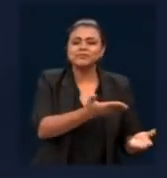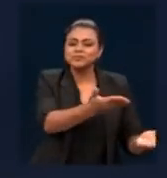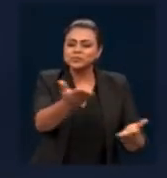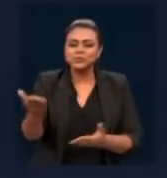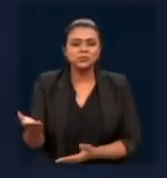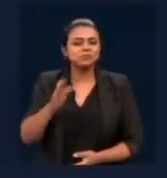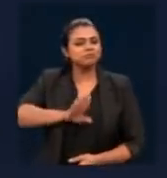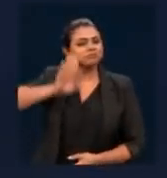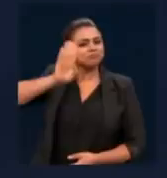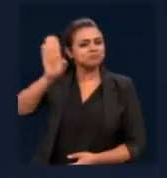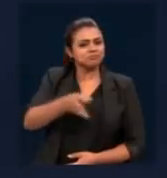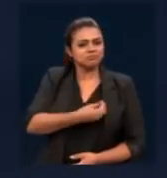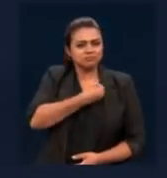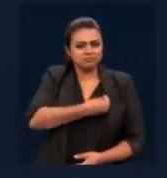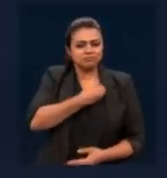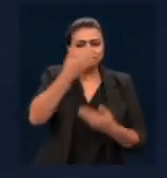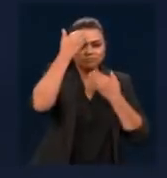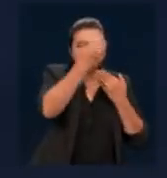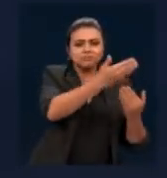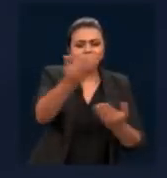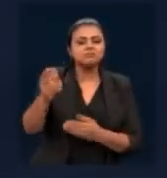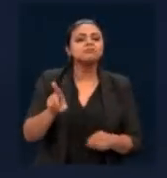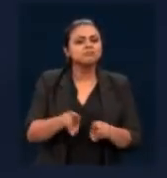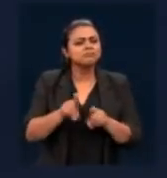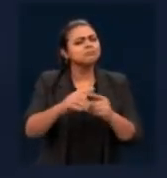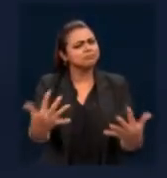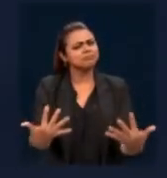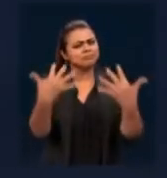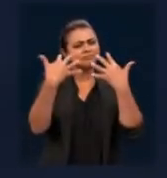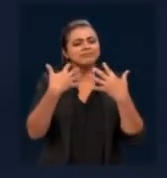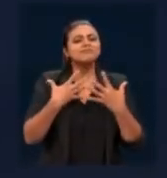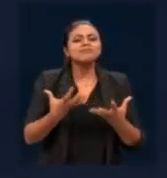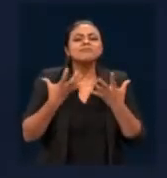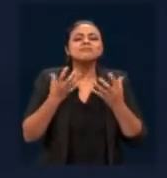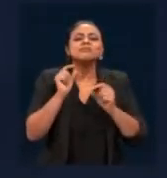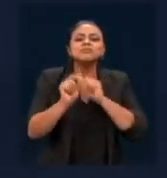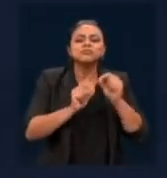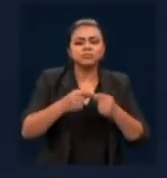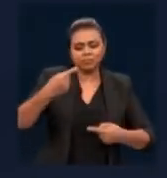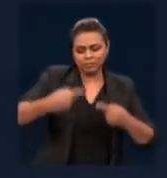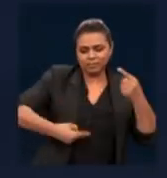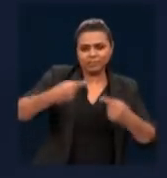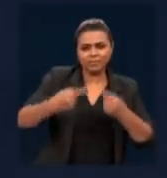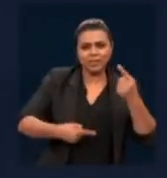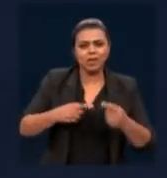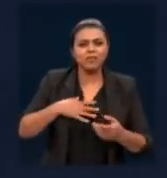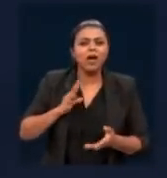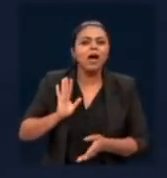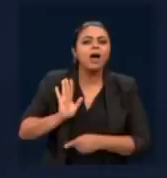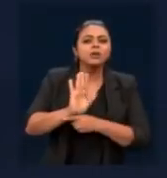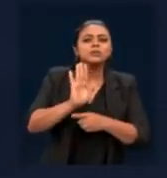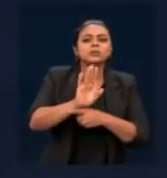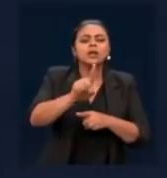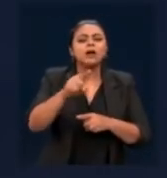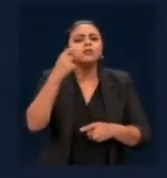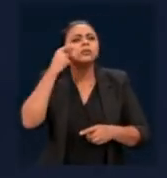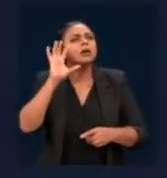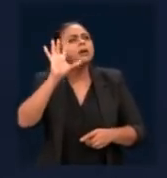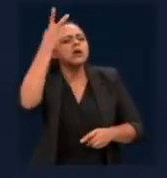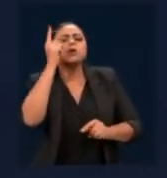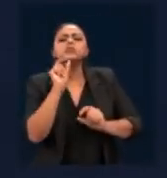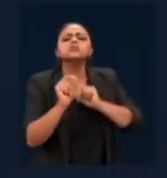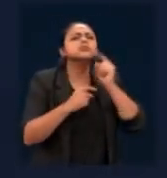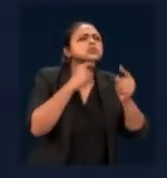aqui presentes e agradeço a sua audiência o nosso desejo é que esse debate tenha contribuído para a definição do seu